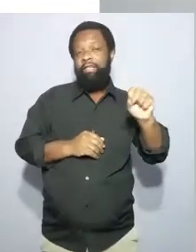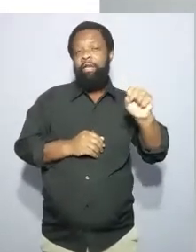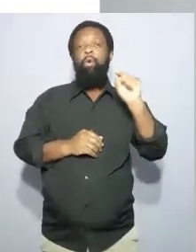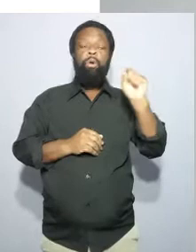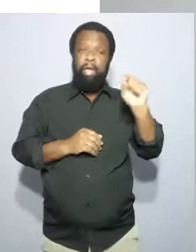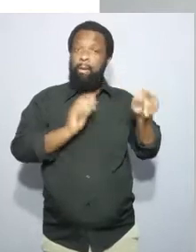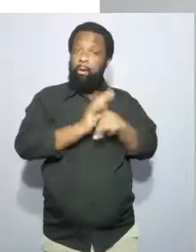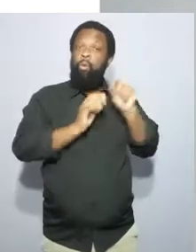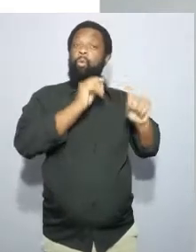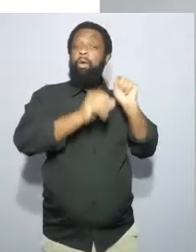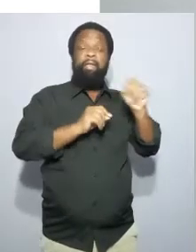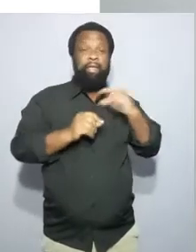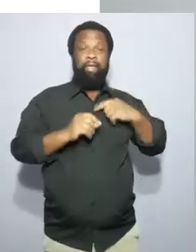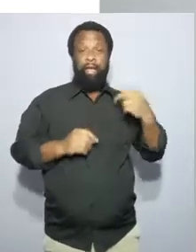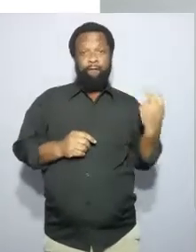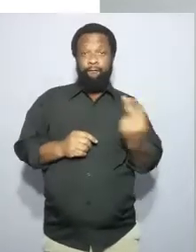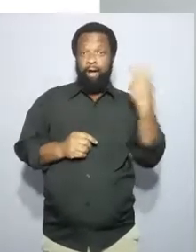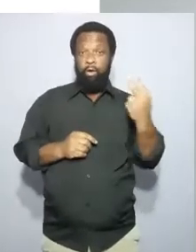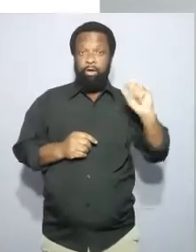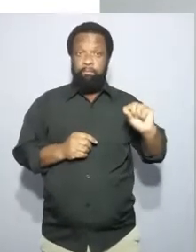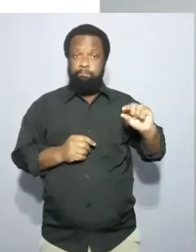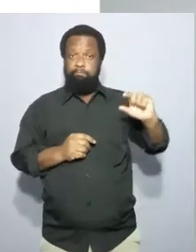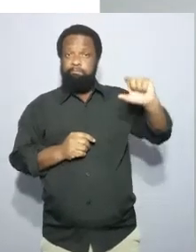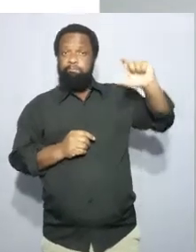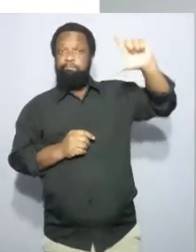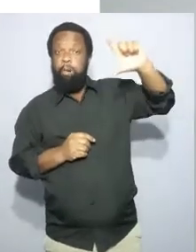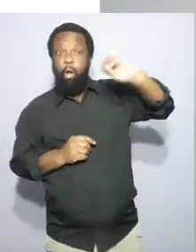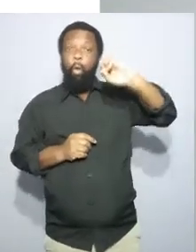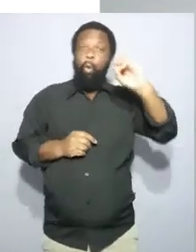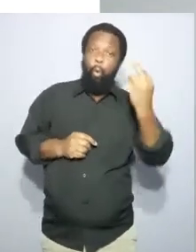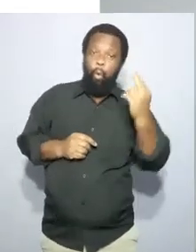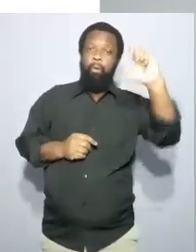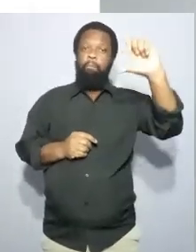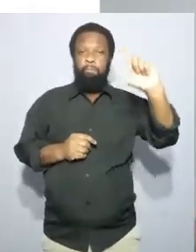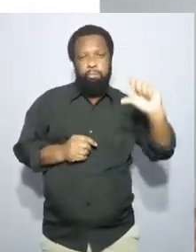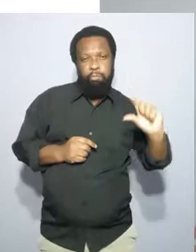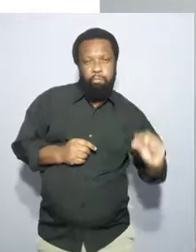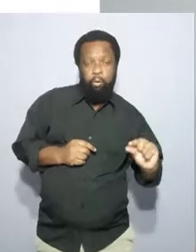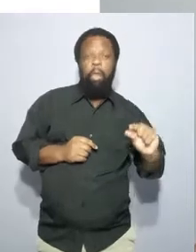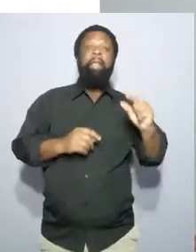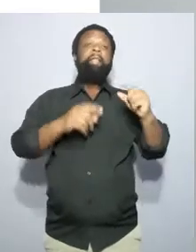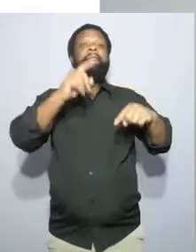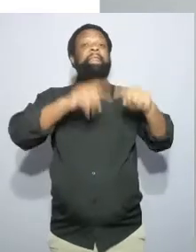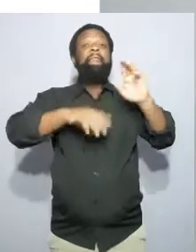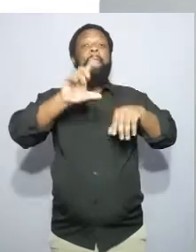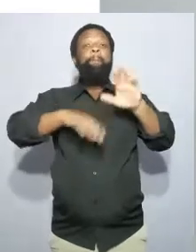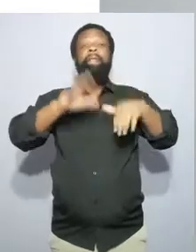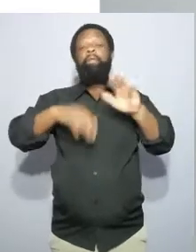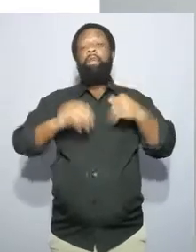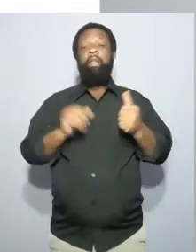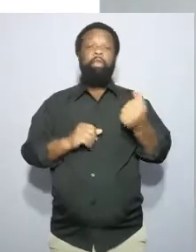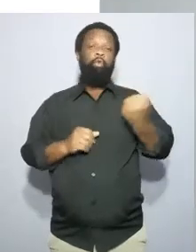dos elementos são aquelas cujos valores aumentam e diminuem sucessivamente à medida que o número atômico aumenta,